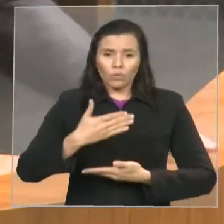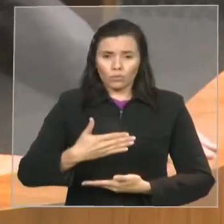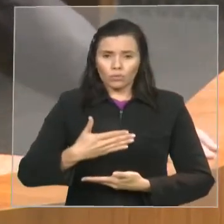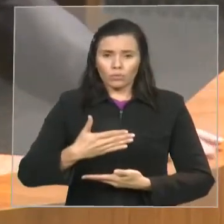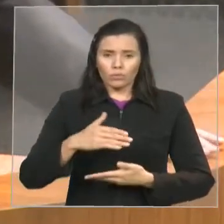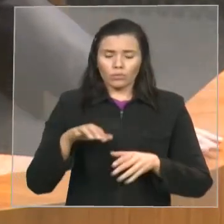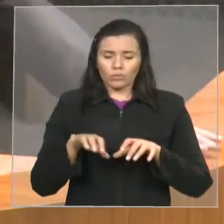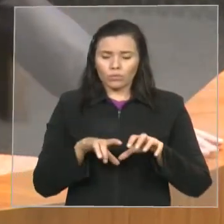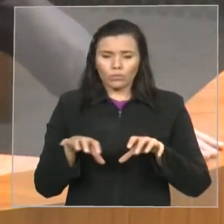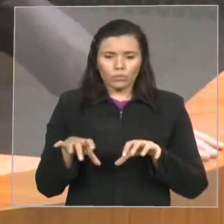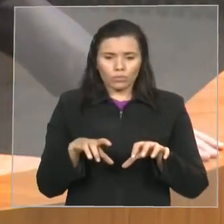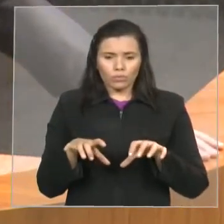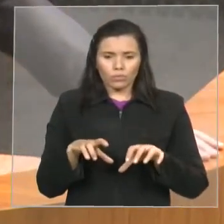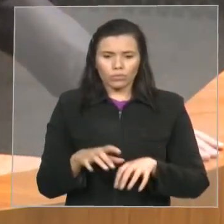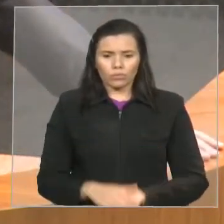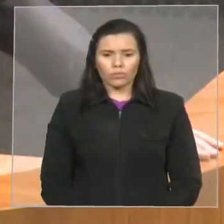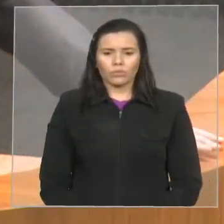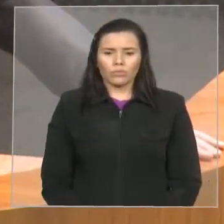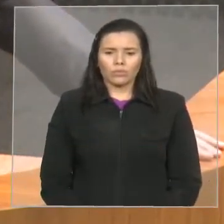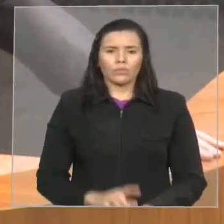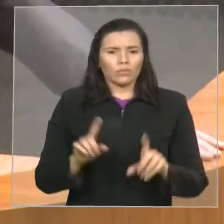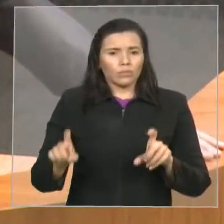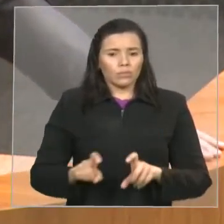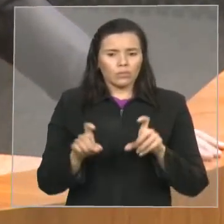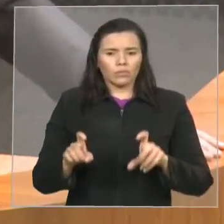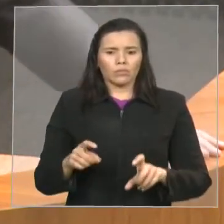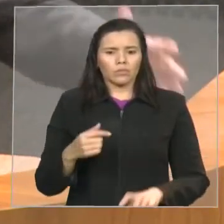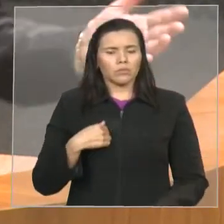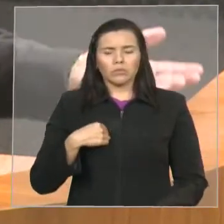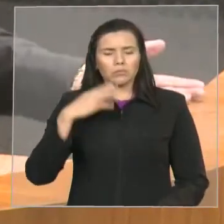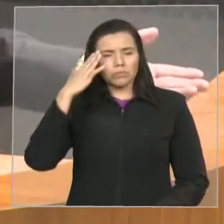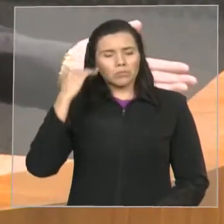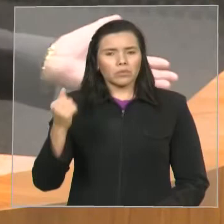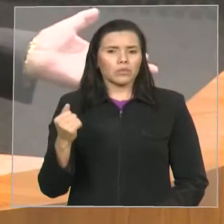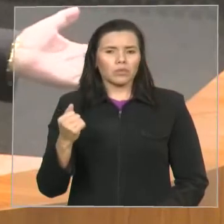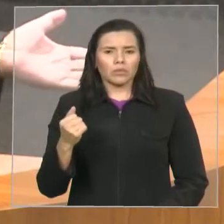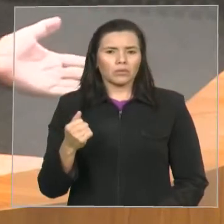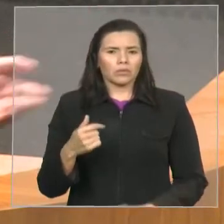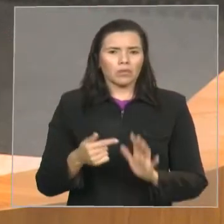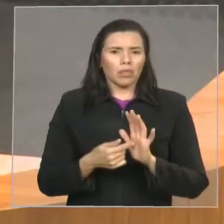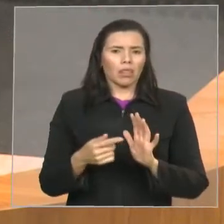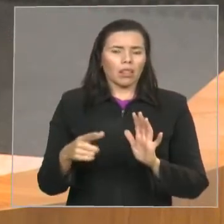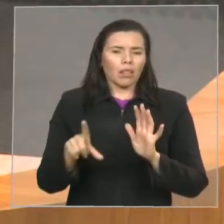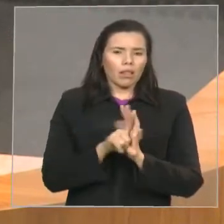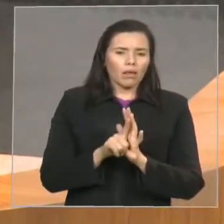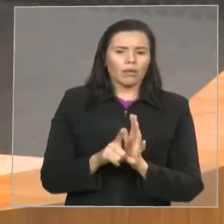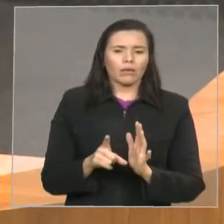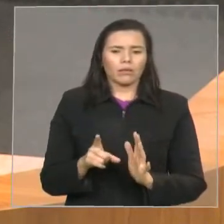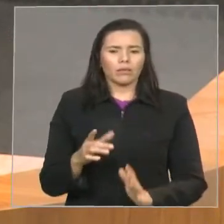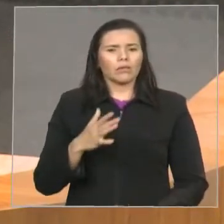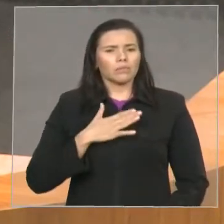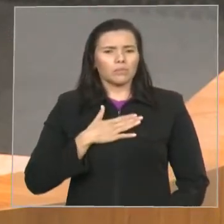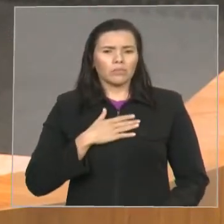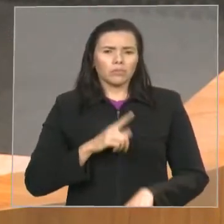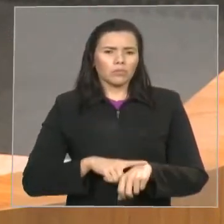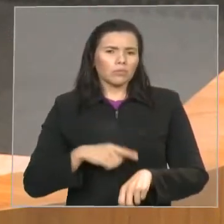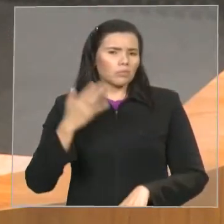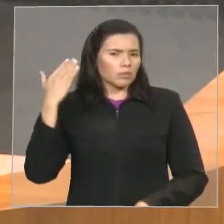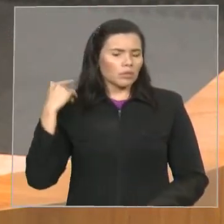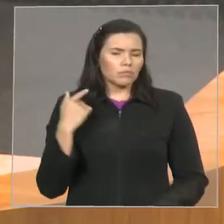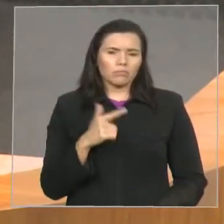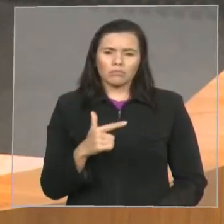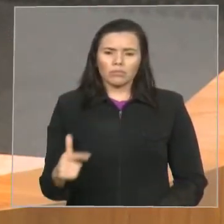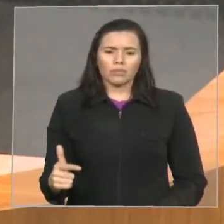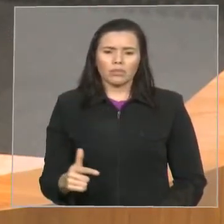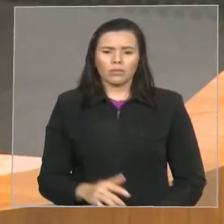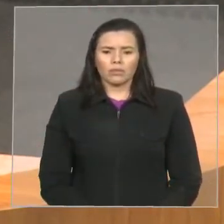ainda essa, se tem alguma portaria dando essa proibição, que na minha época não tinha. A mesma coisa na Polícia Militar, que